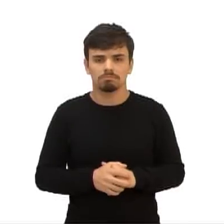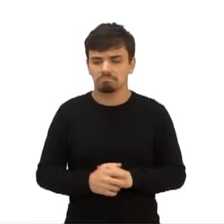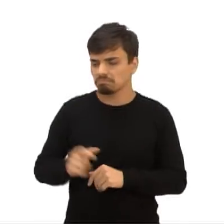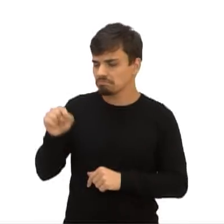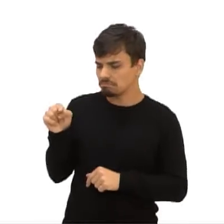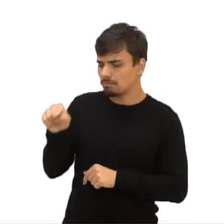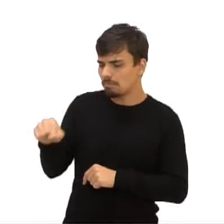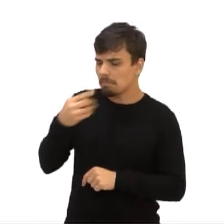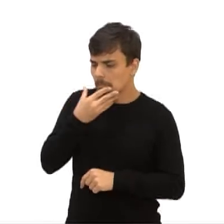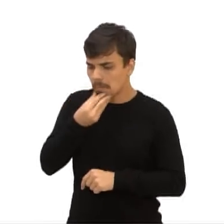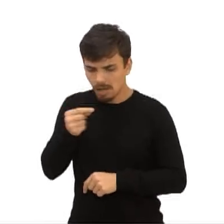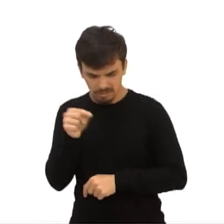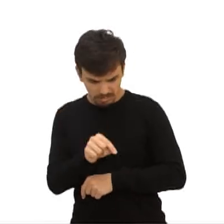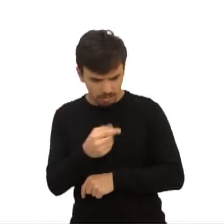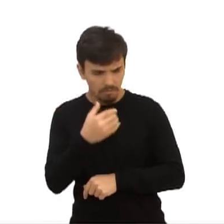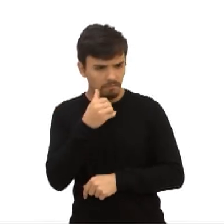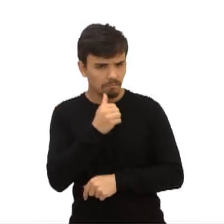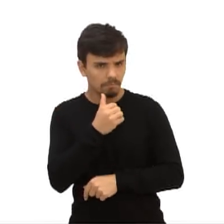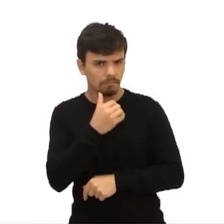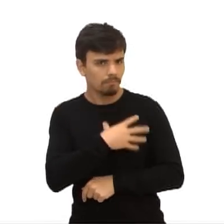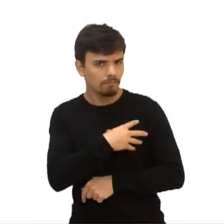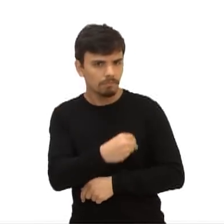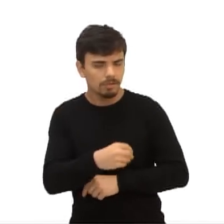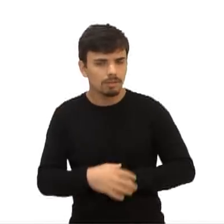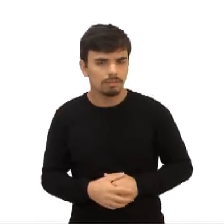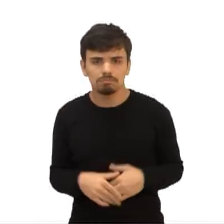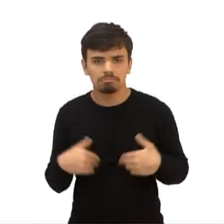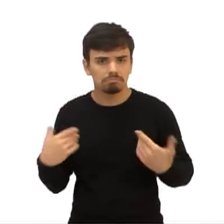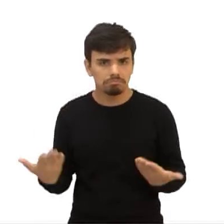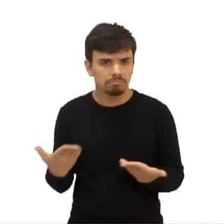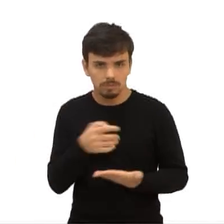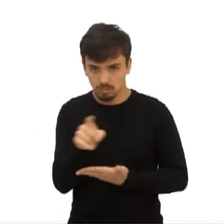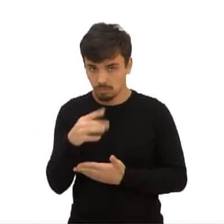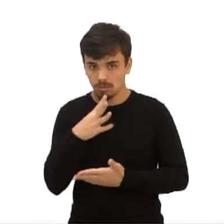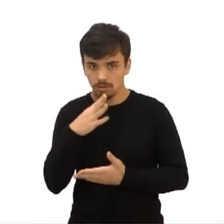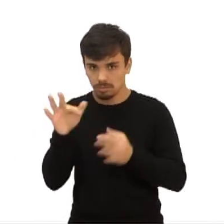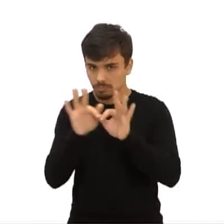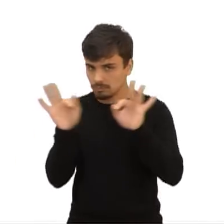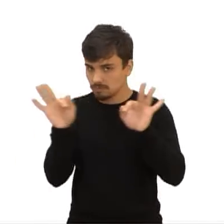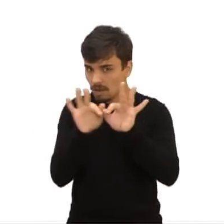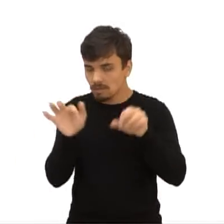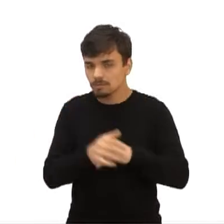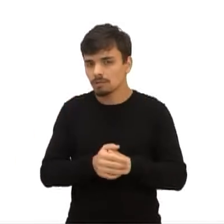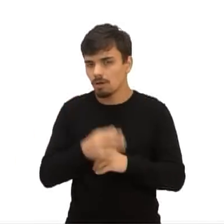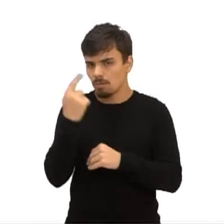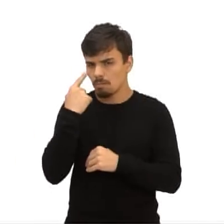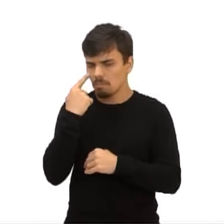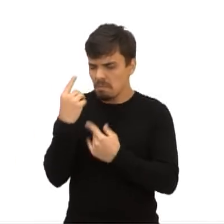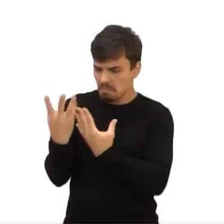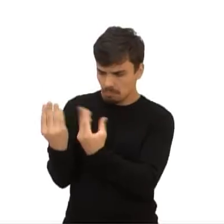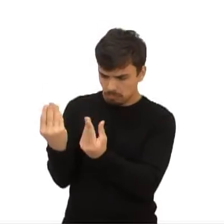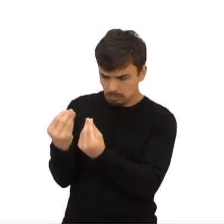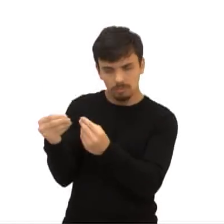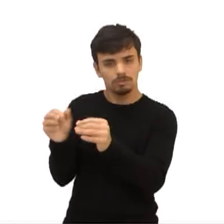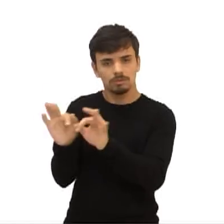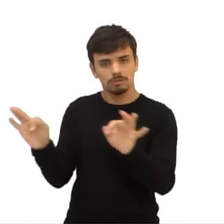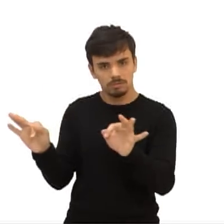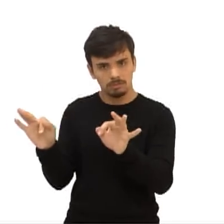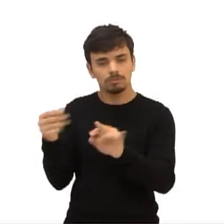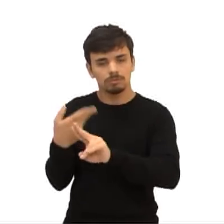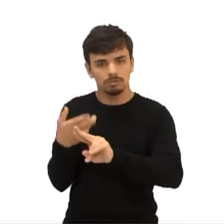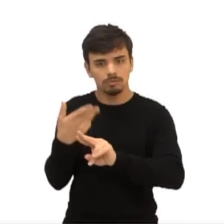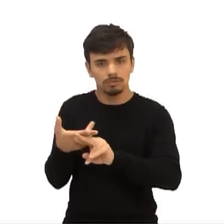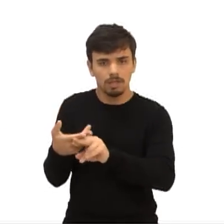pai, tal filho. Quem nunca ouviu essa frase, né? A frase, muitas vezes usada para destacar